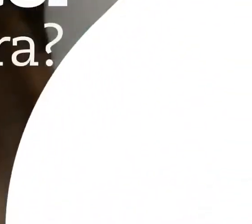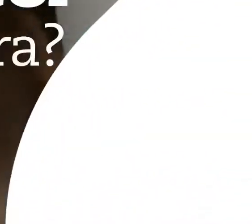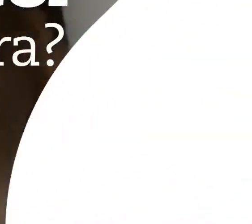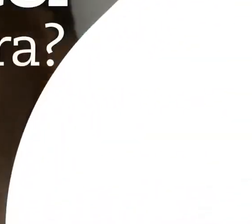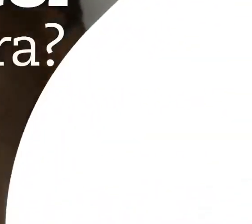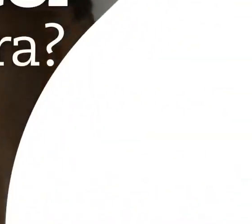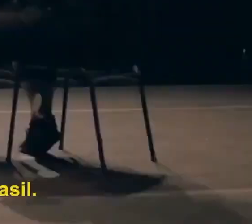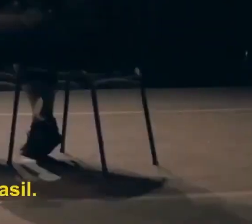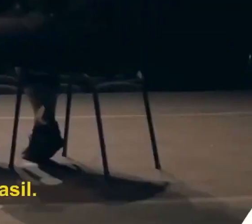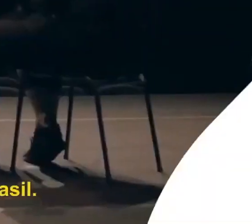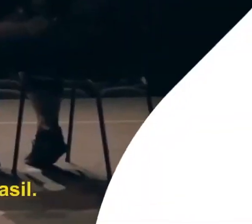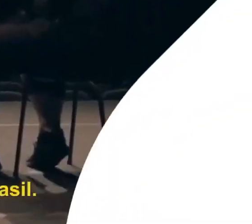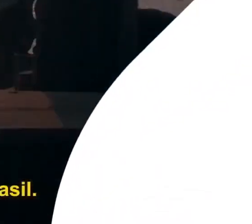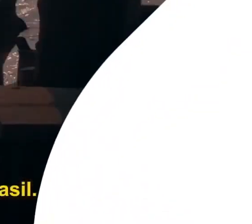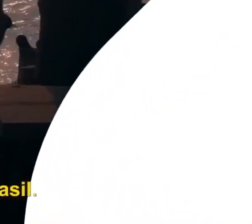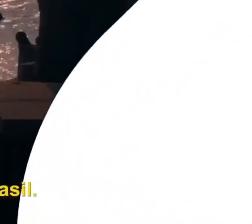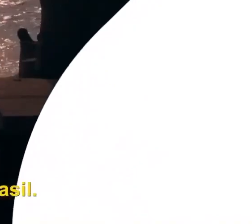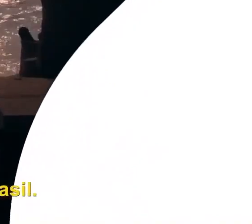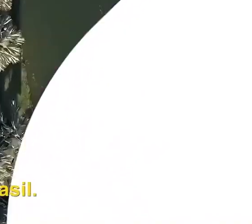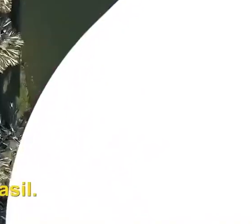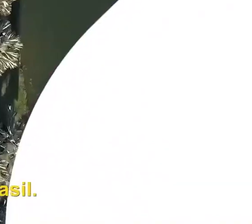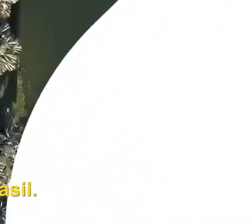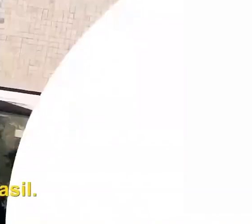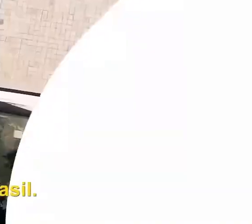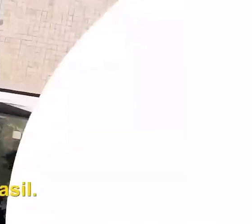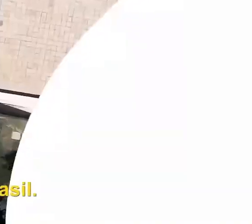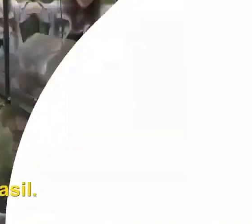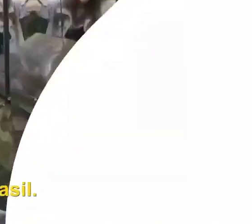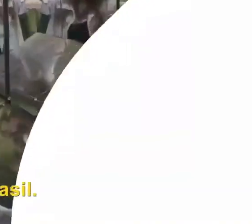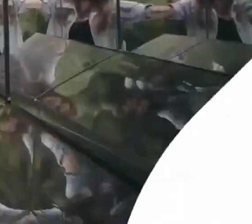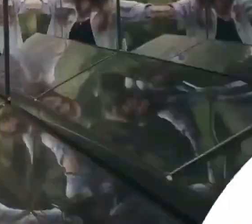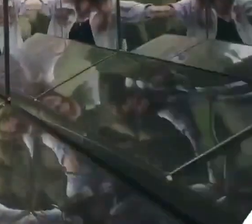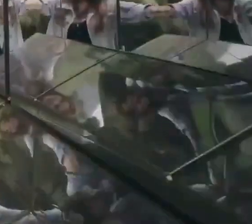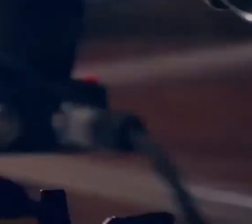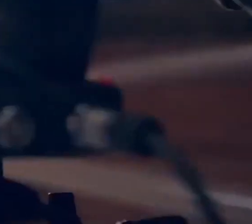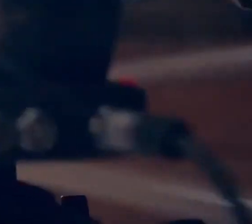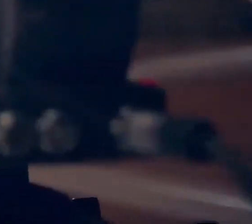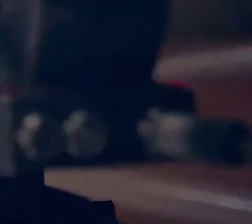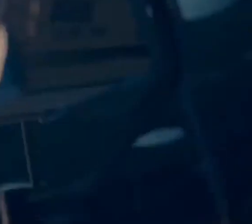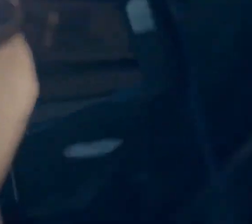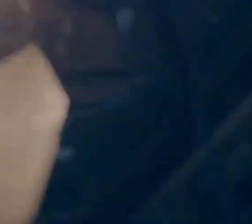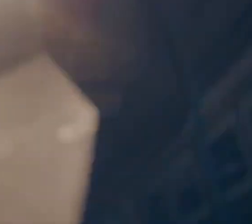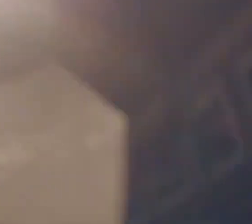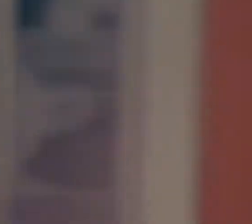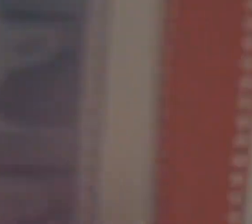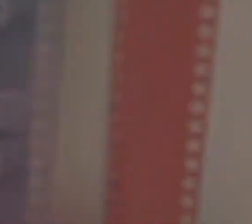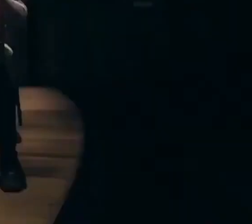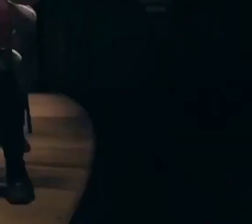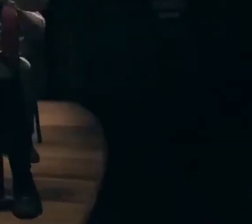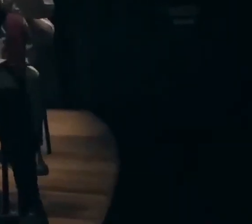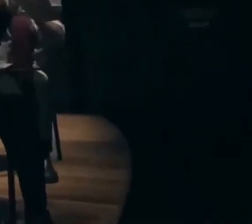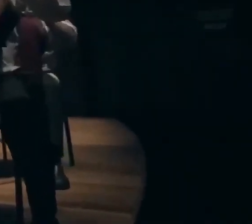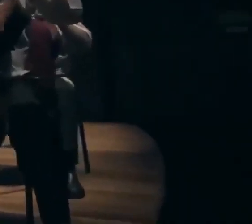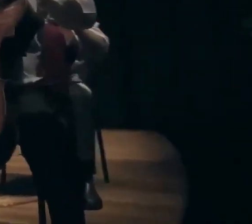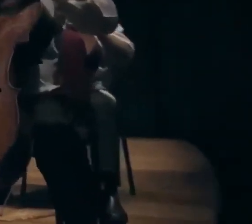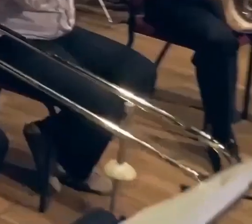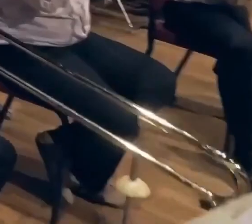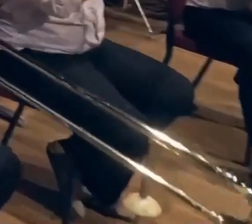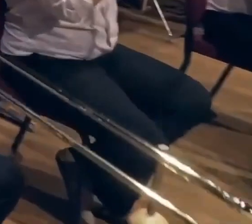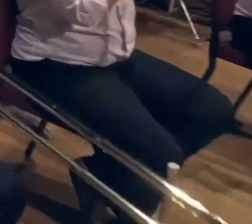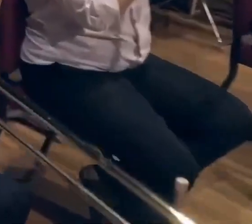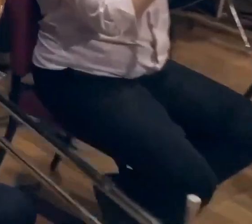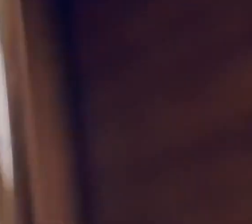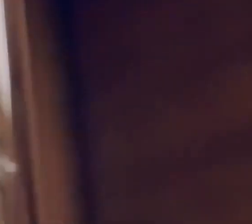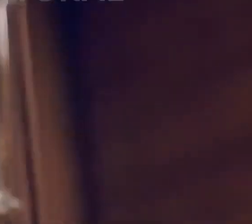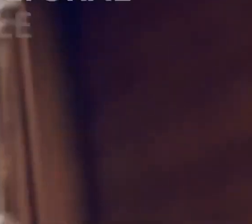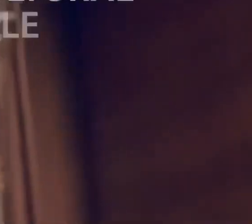Onde está a cultura? A cultura está em todos os cantos do Brasil. O vídeo do Instituto Cultural Vale mostra diversas